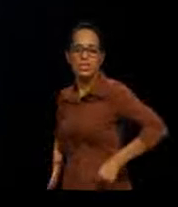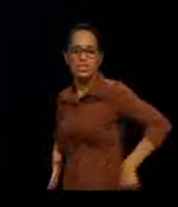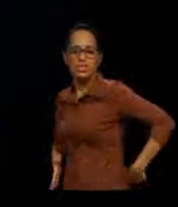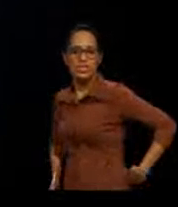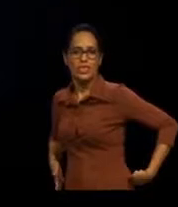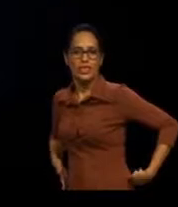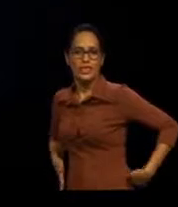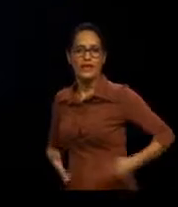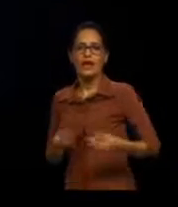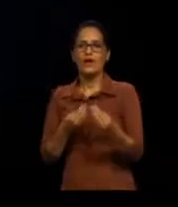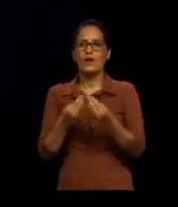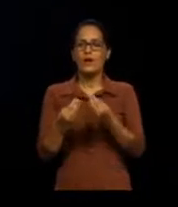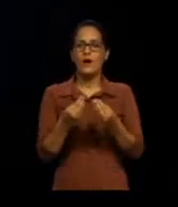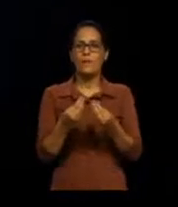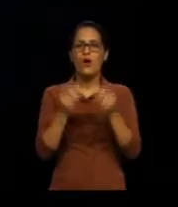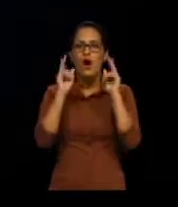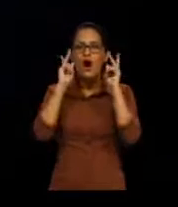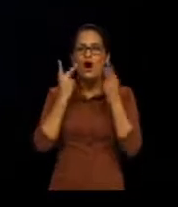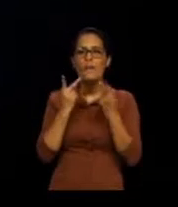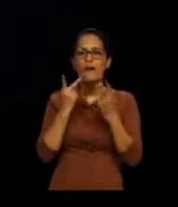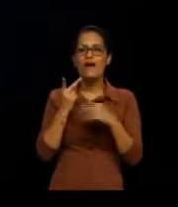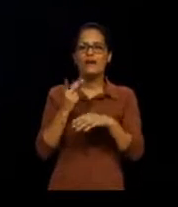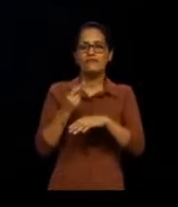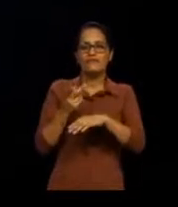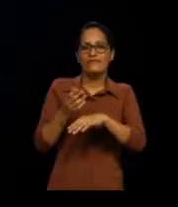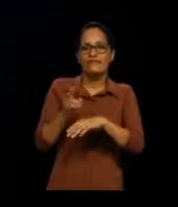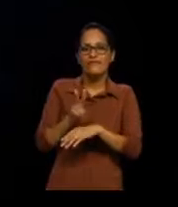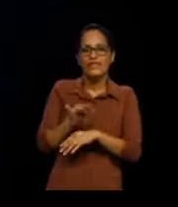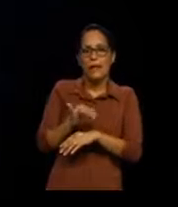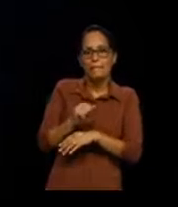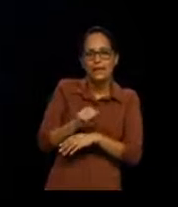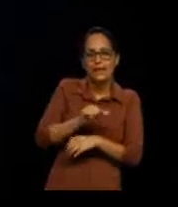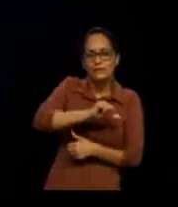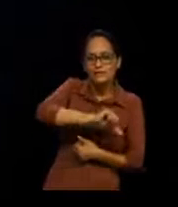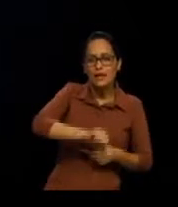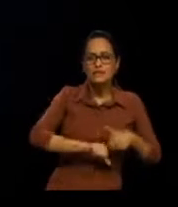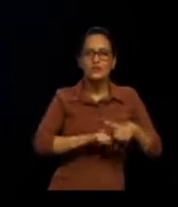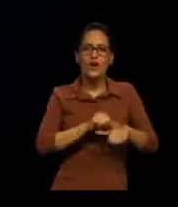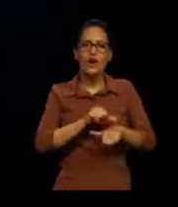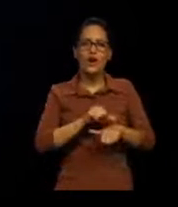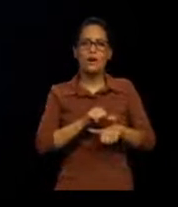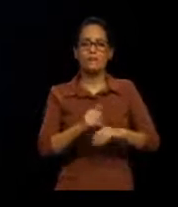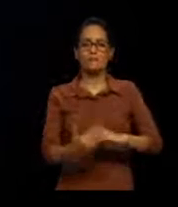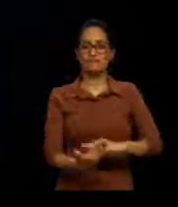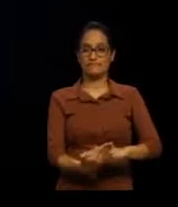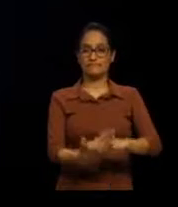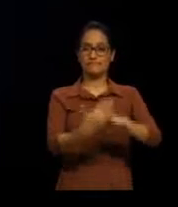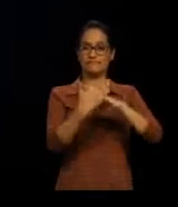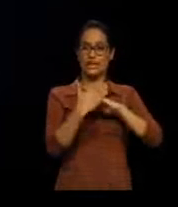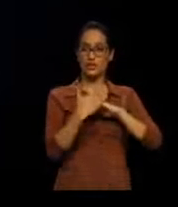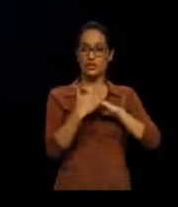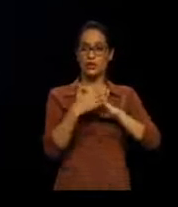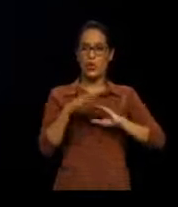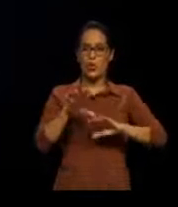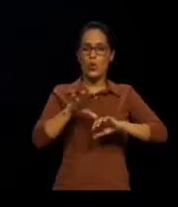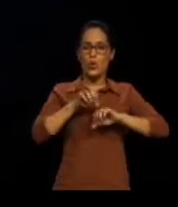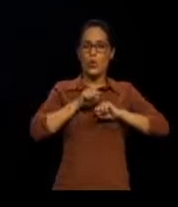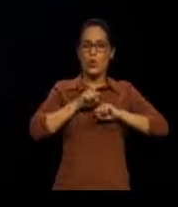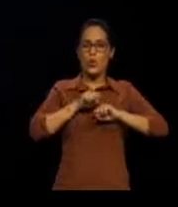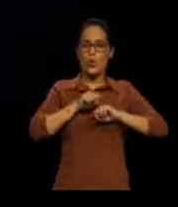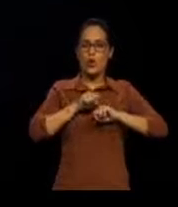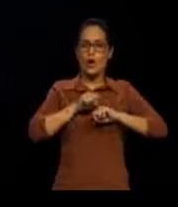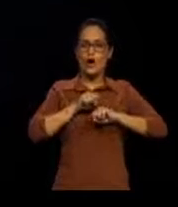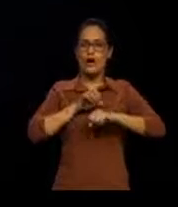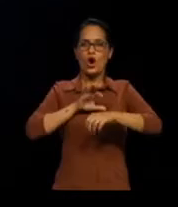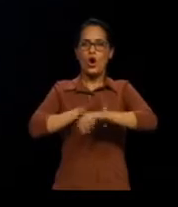que a 25-hidroxi ela seja transformada de um hormônio que vai facilitar a absorção de cálcio